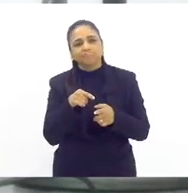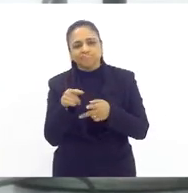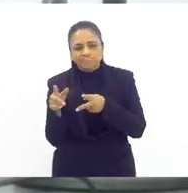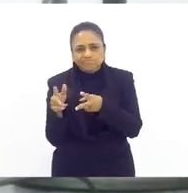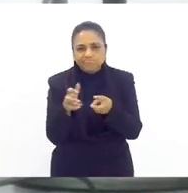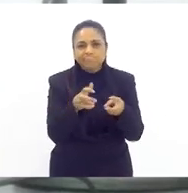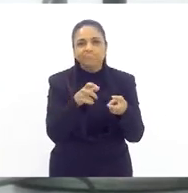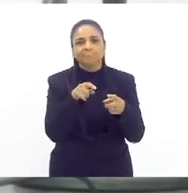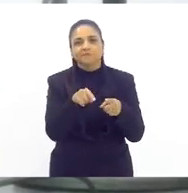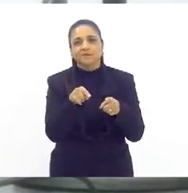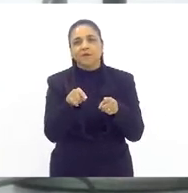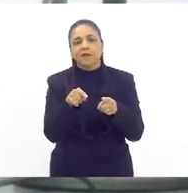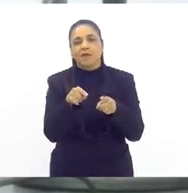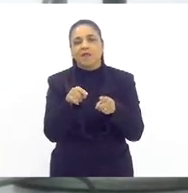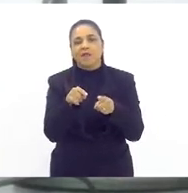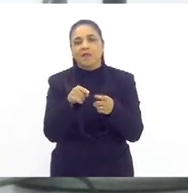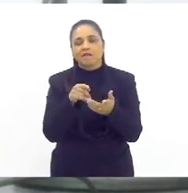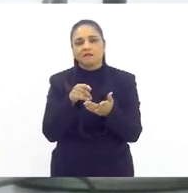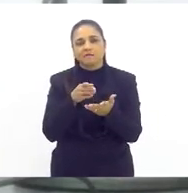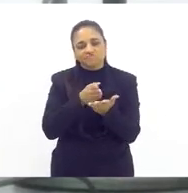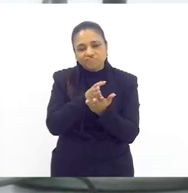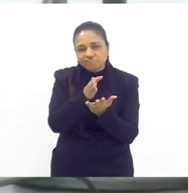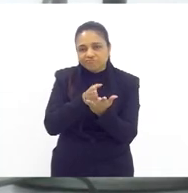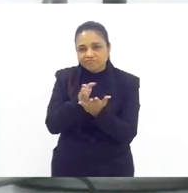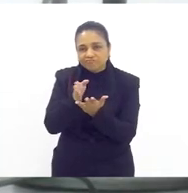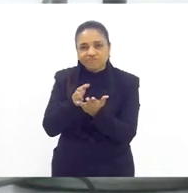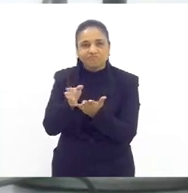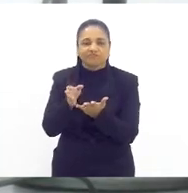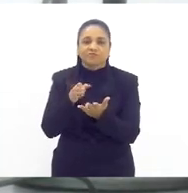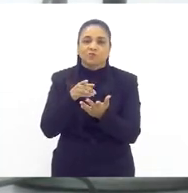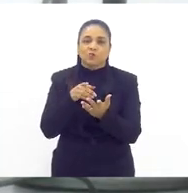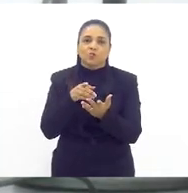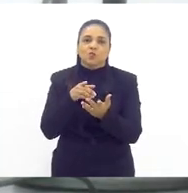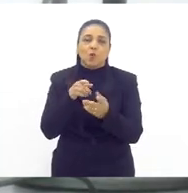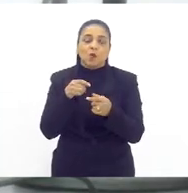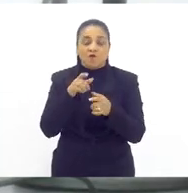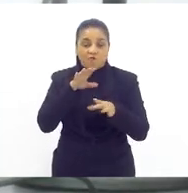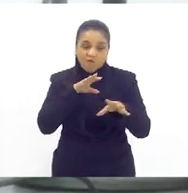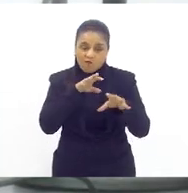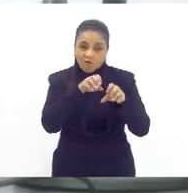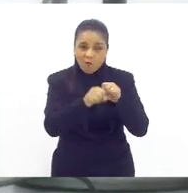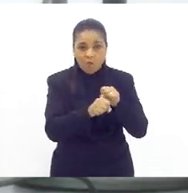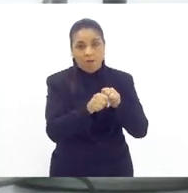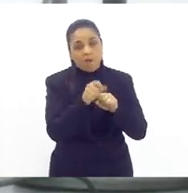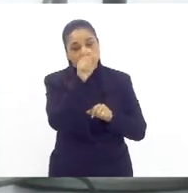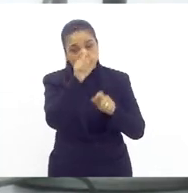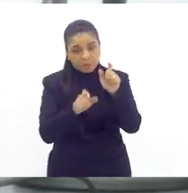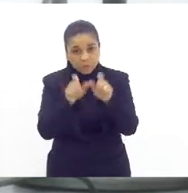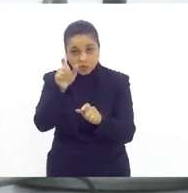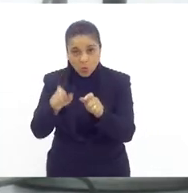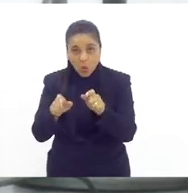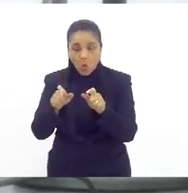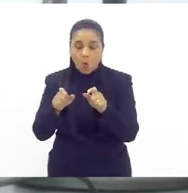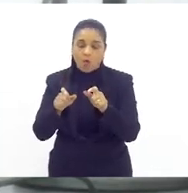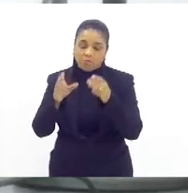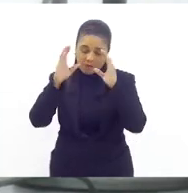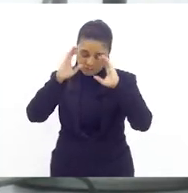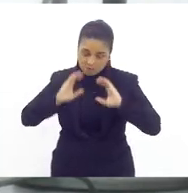também é sobre esse viés logicamente não descuidando do principal que é formar pessoas para o exercício da Cidadania que